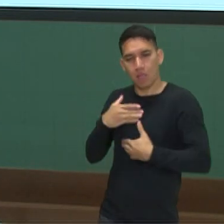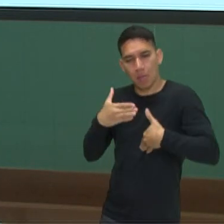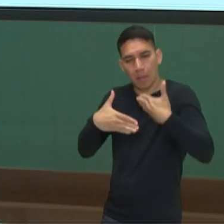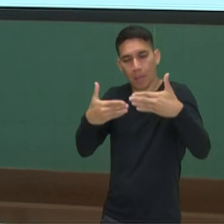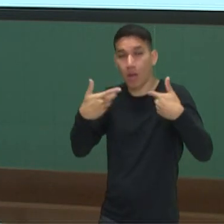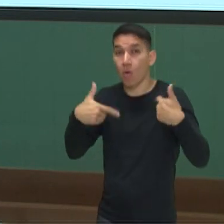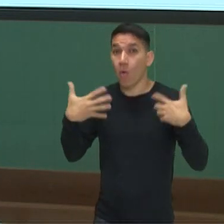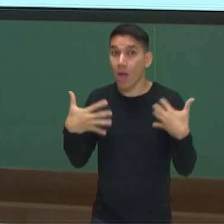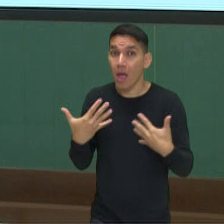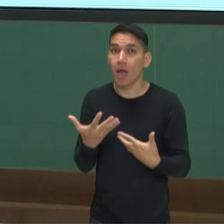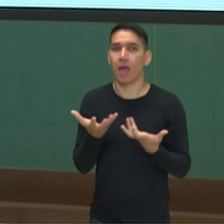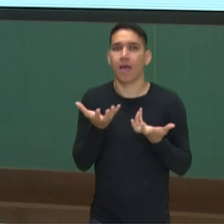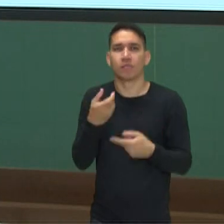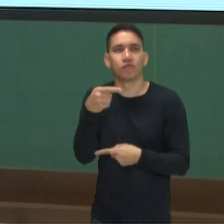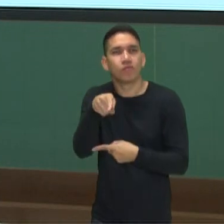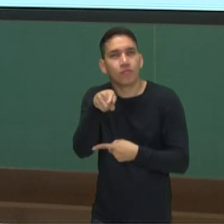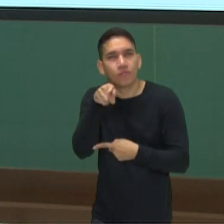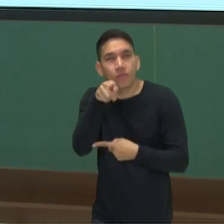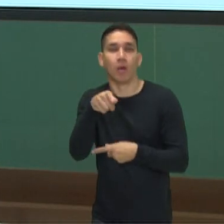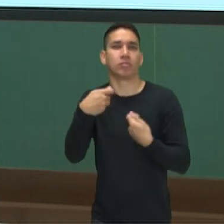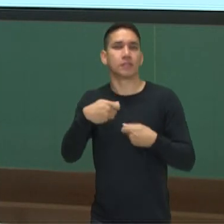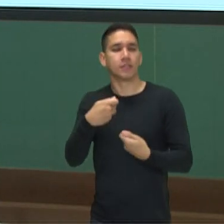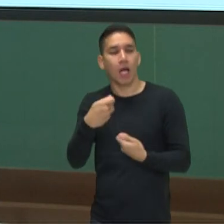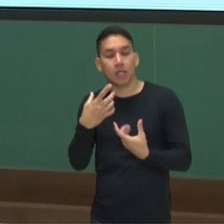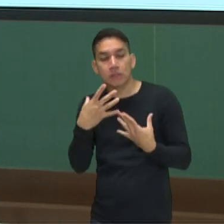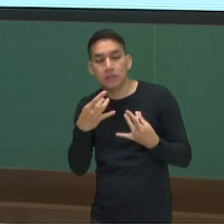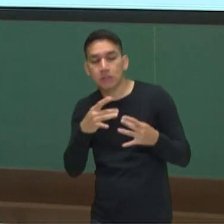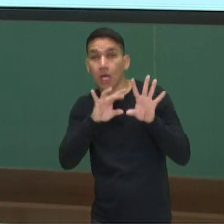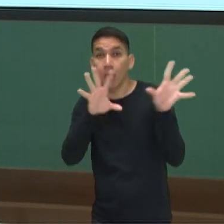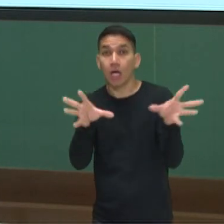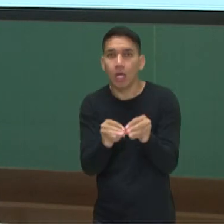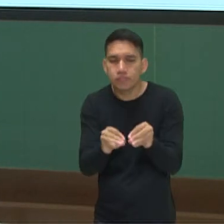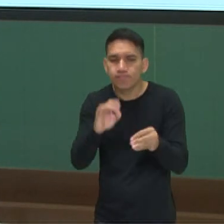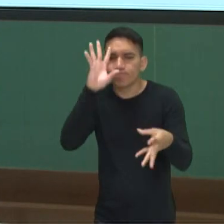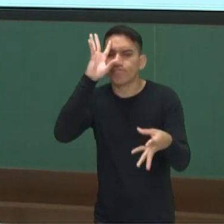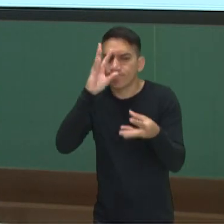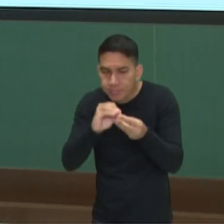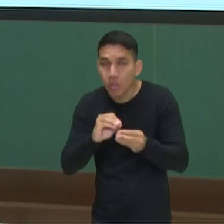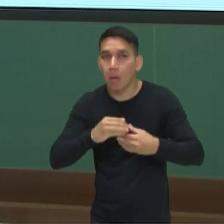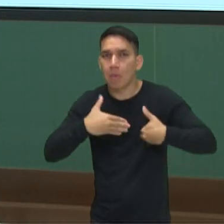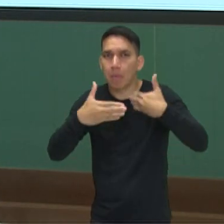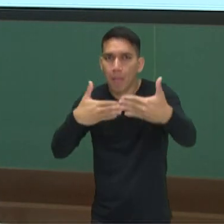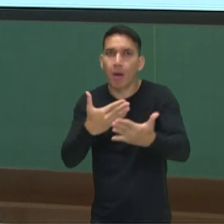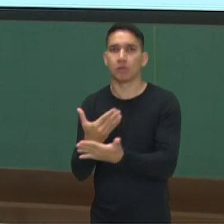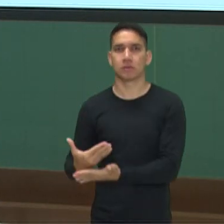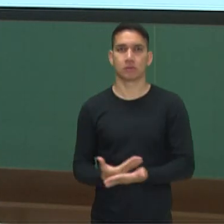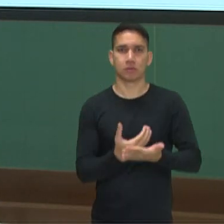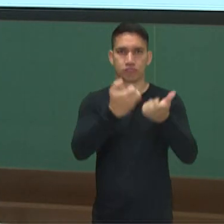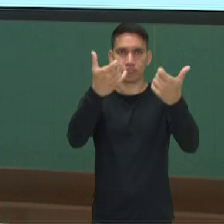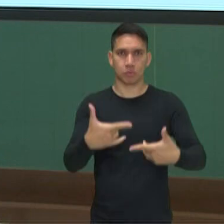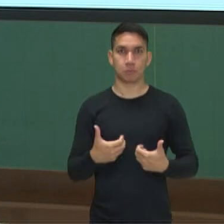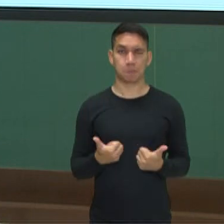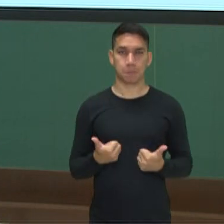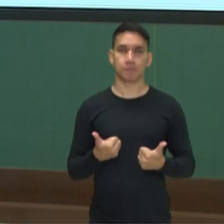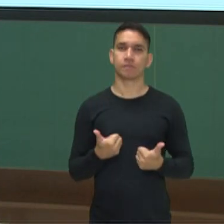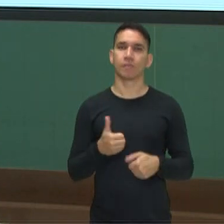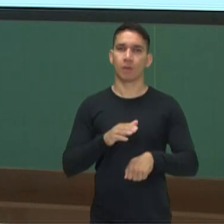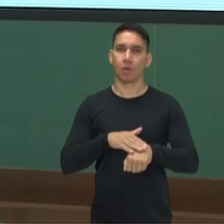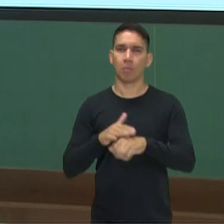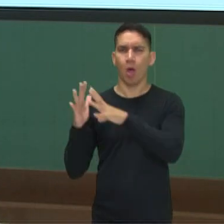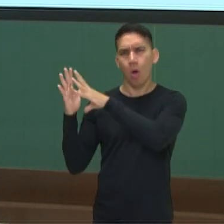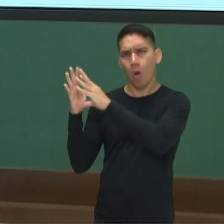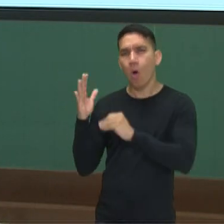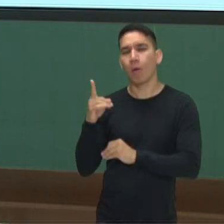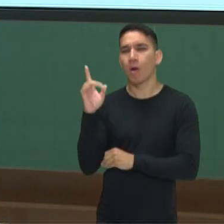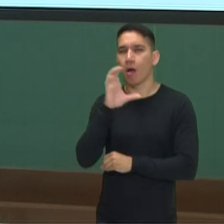que você destaque aí, para que a gente faça sempre aquele resuminho, né? E poder continuar a aula daqui para frente, tá bom? Copia